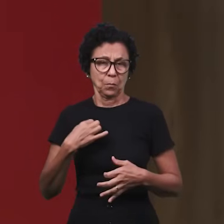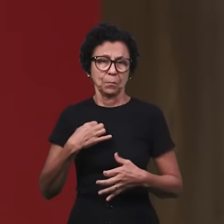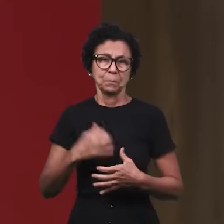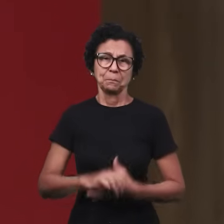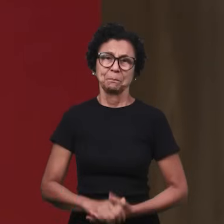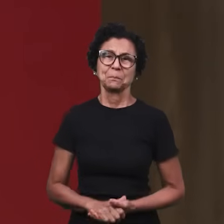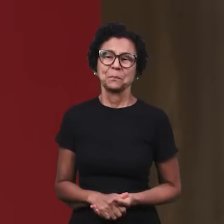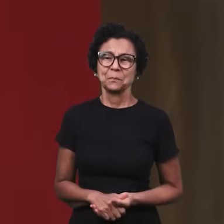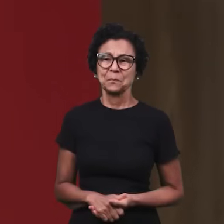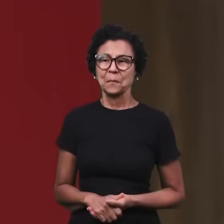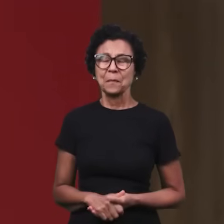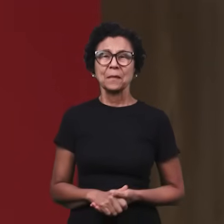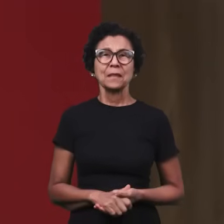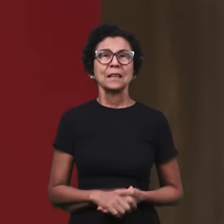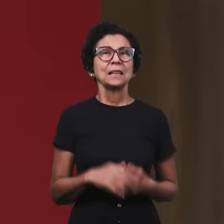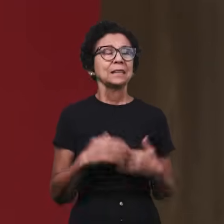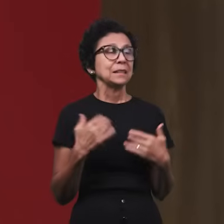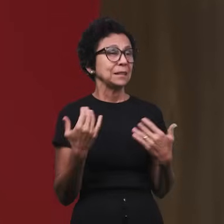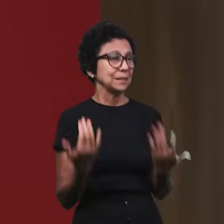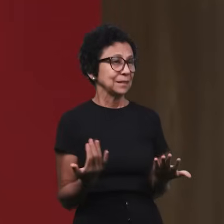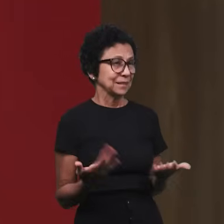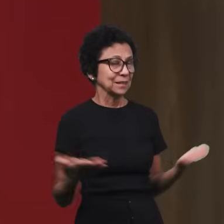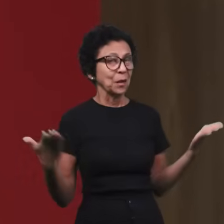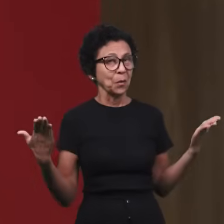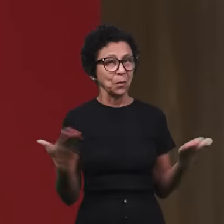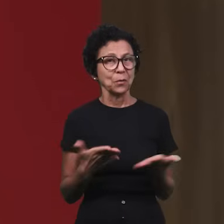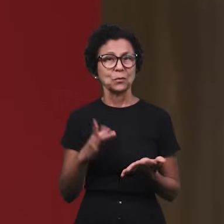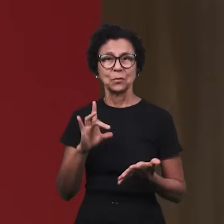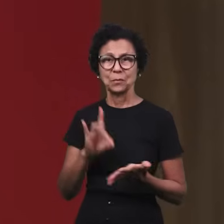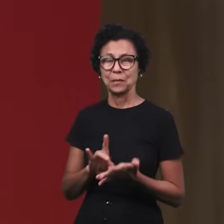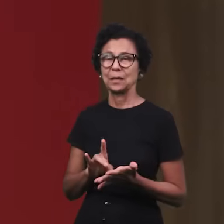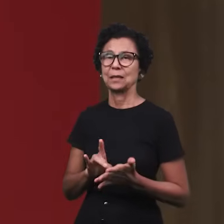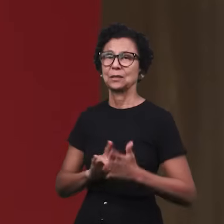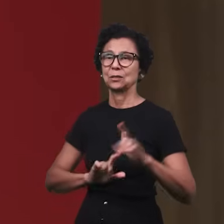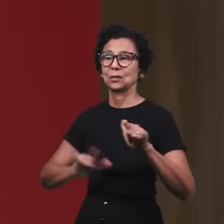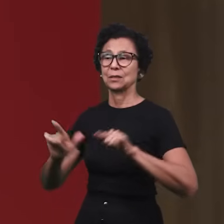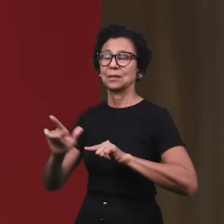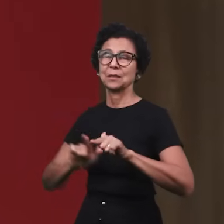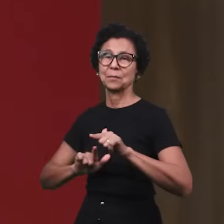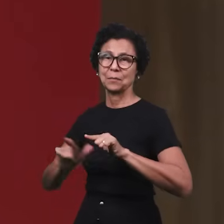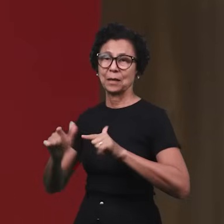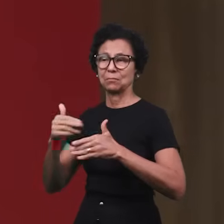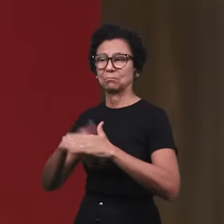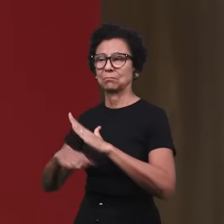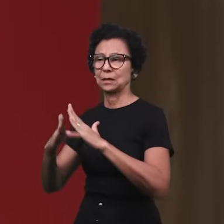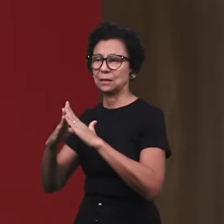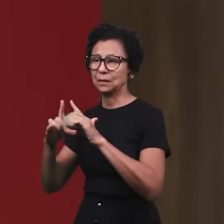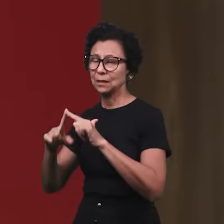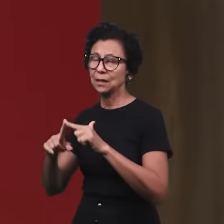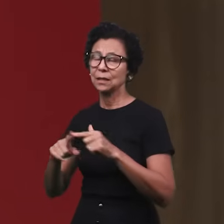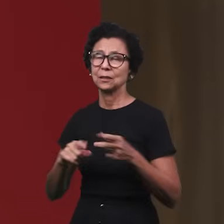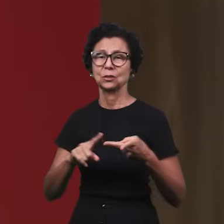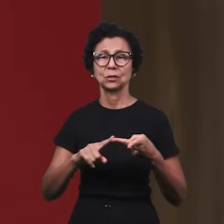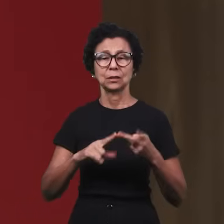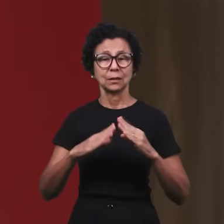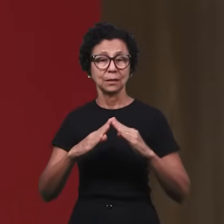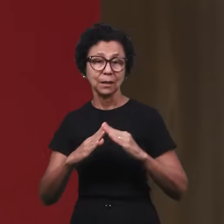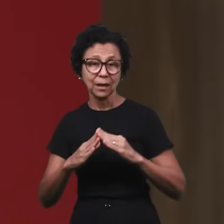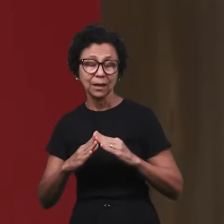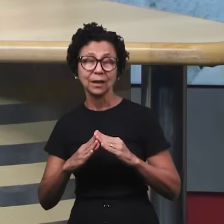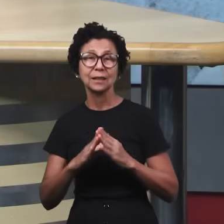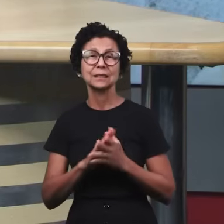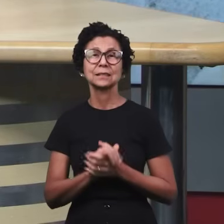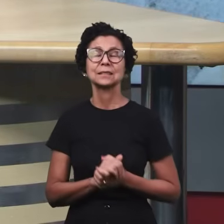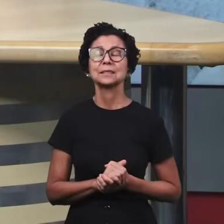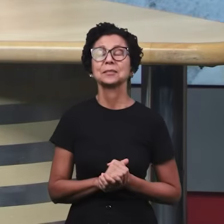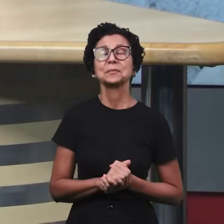né, para o nosso trabalho, quer que seja na igreja, na nossa casa, é muito semelhante a este aqui, né? É